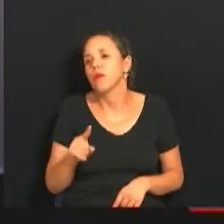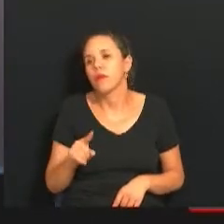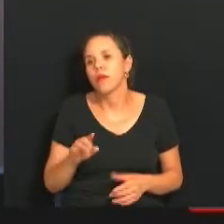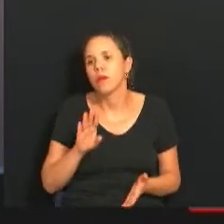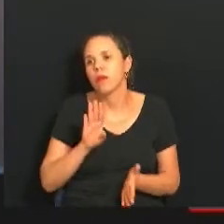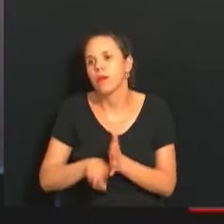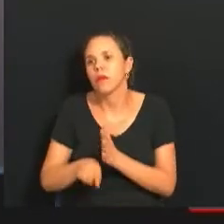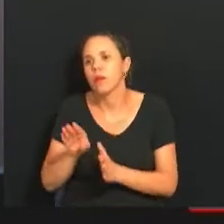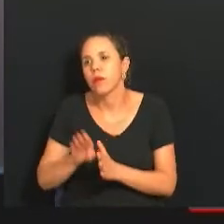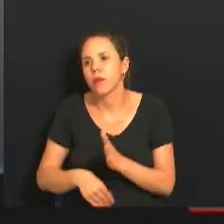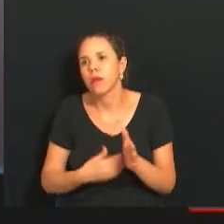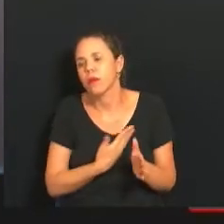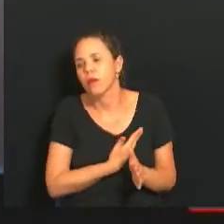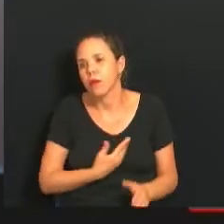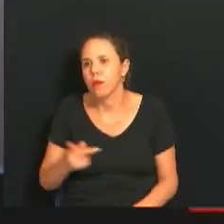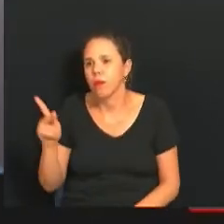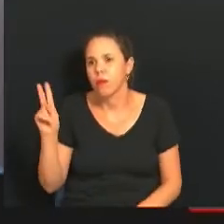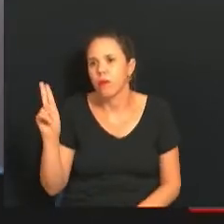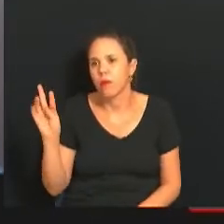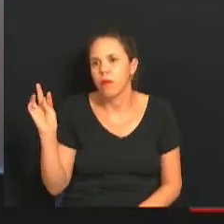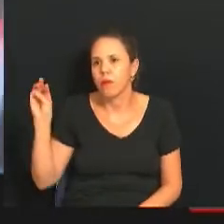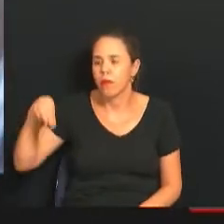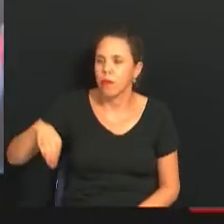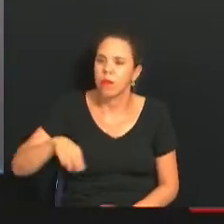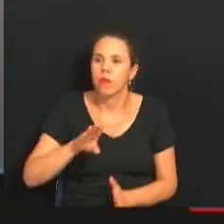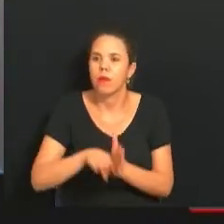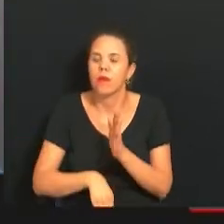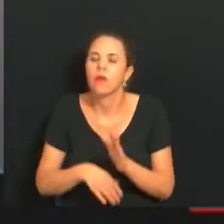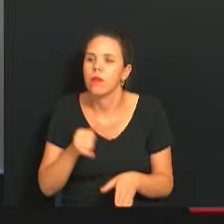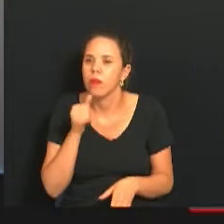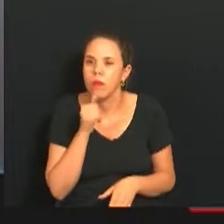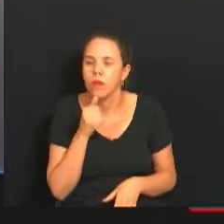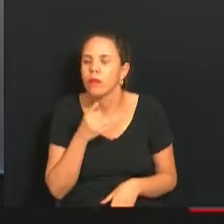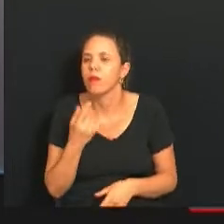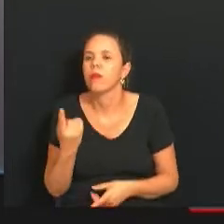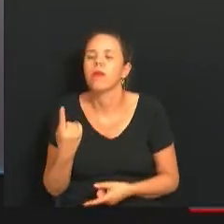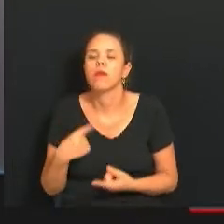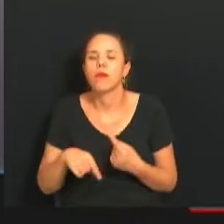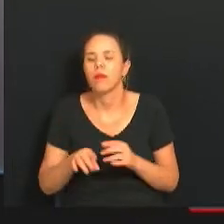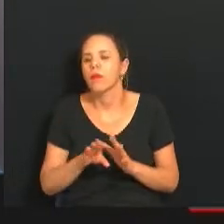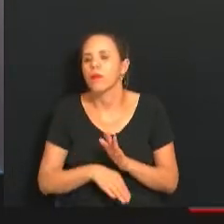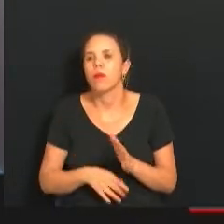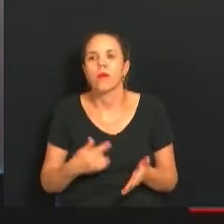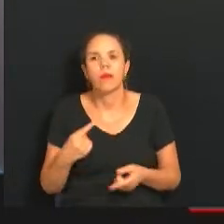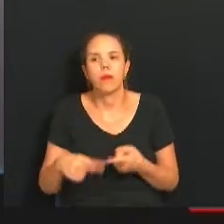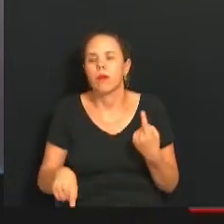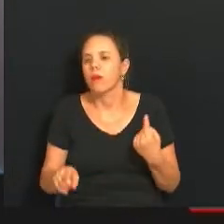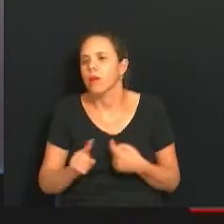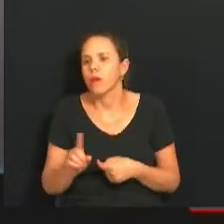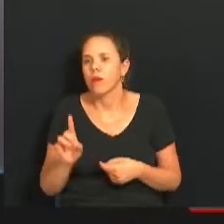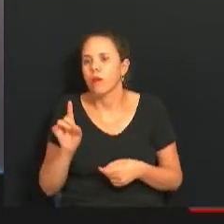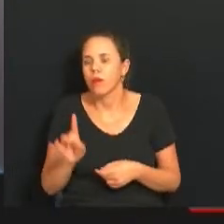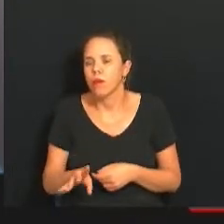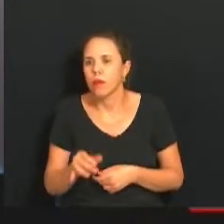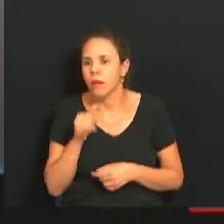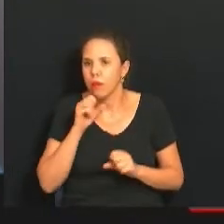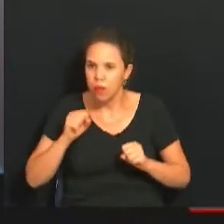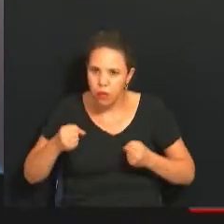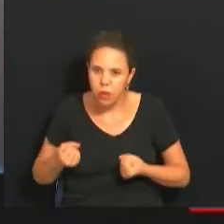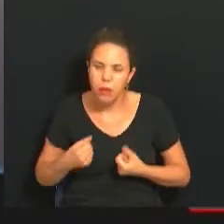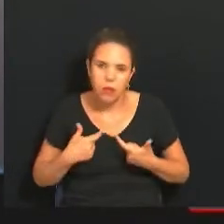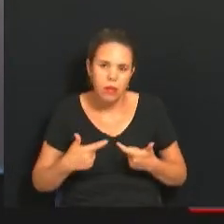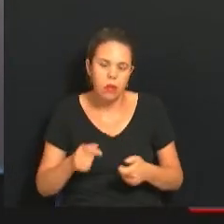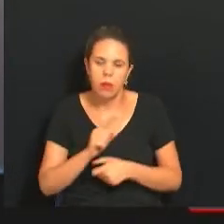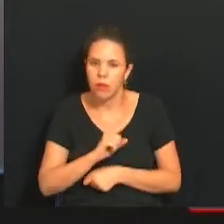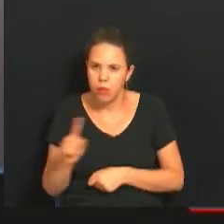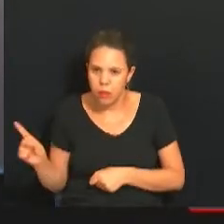o governo Putin. Então, a gente vê um escalonamento das sanções que não condiz apenas com os esforços de guerra, e